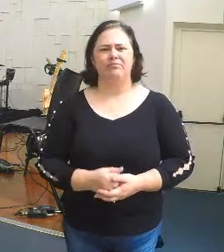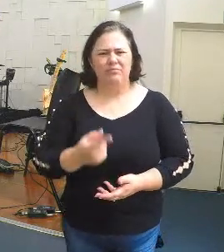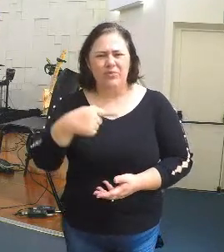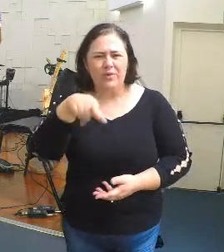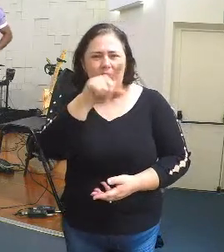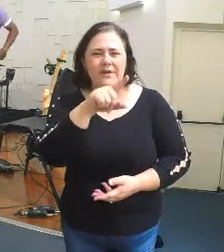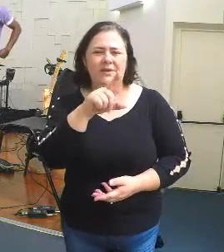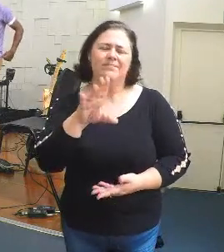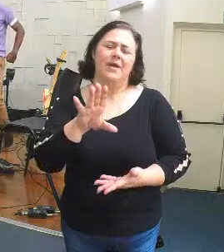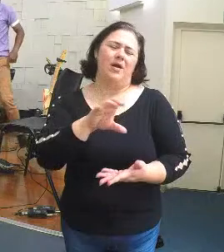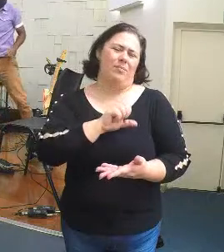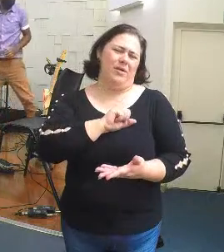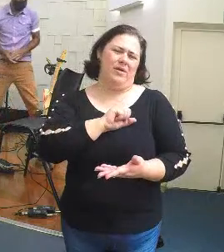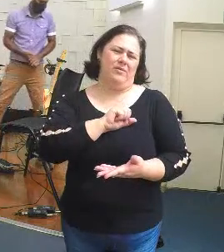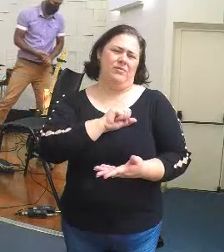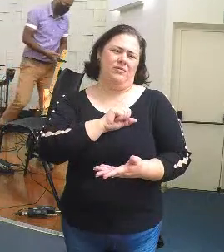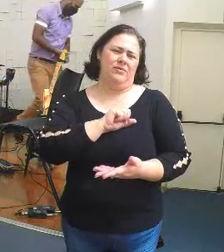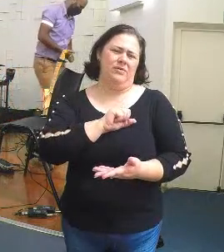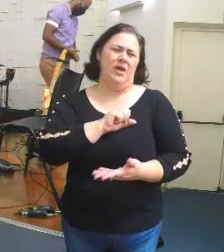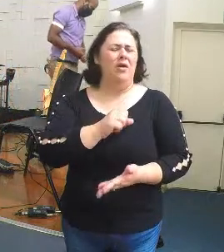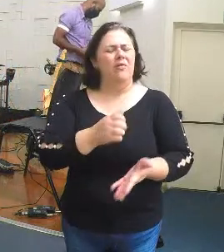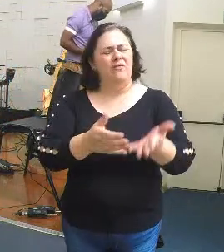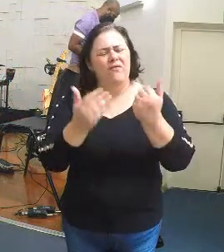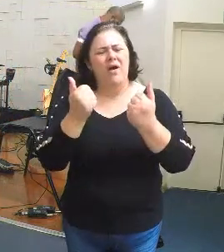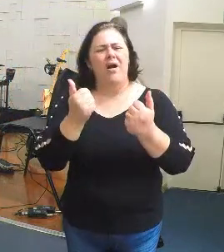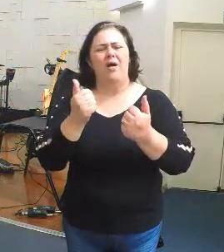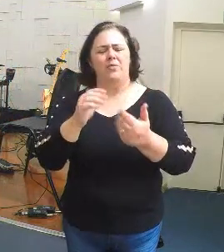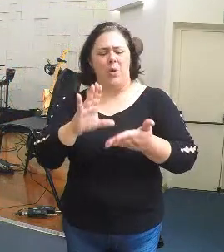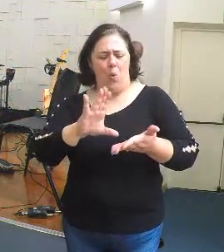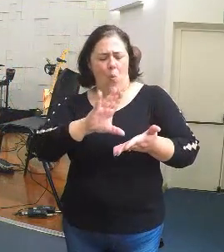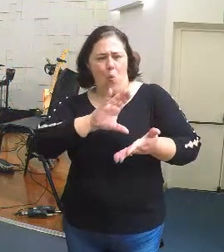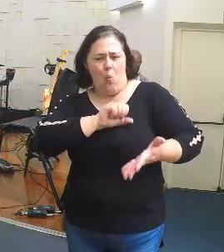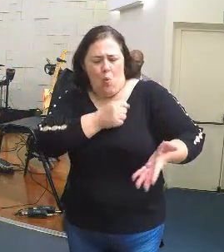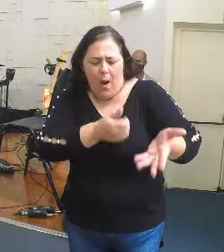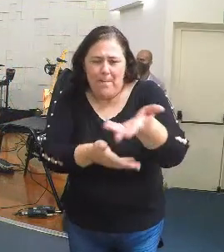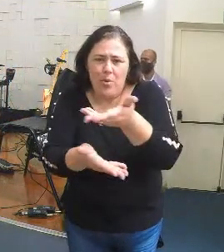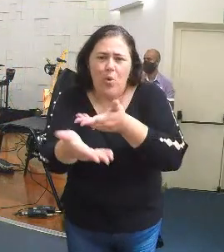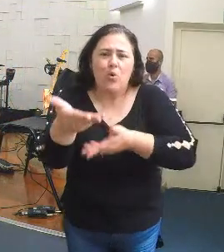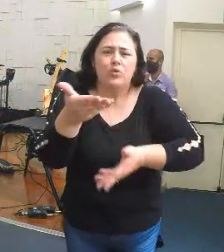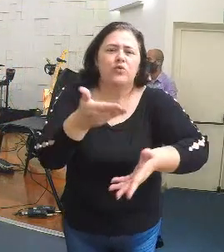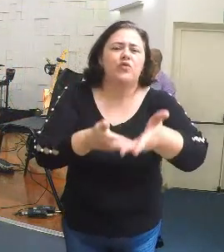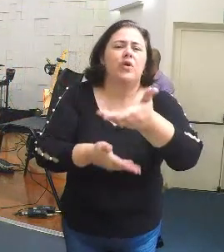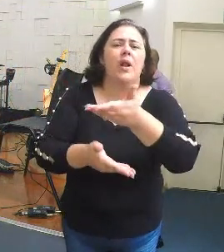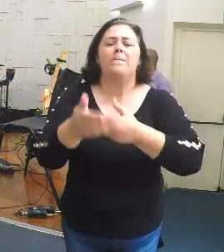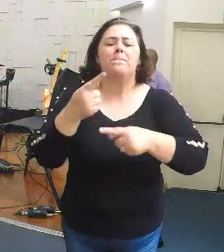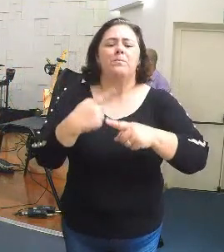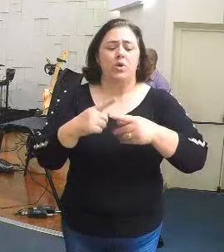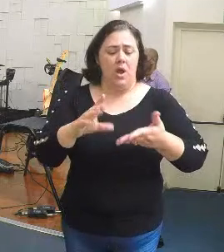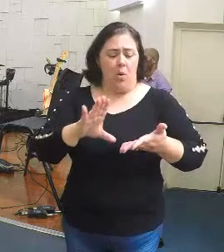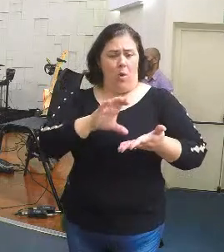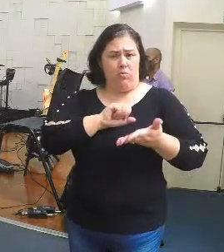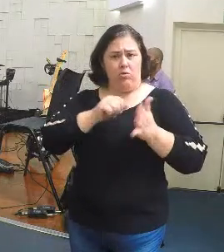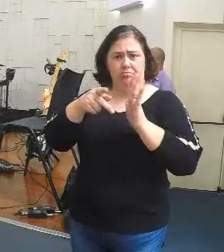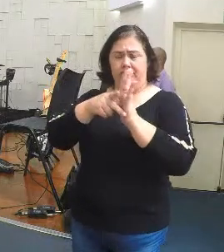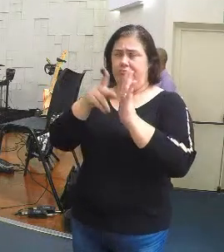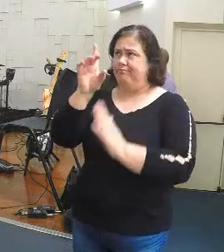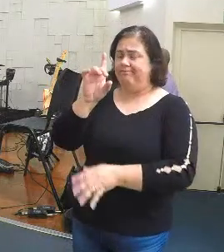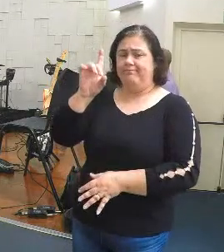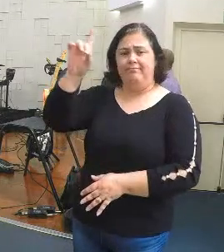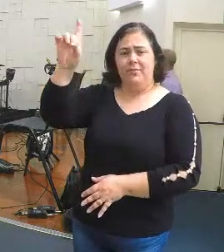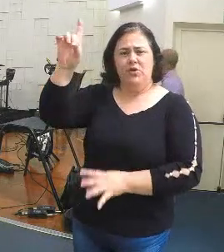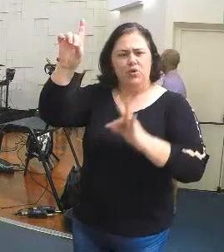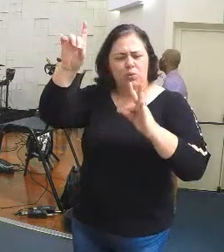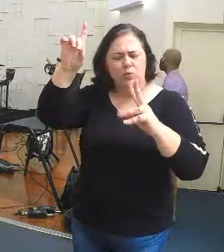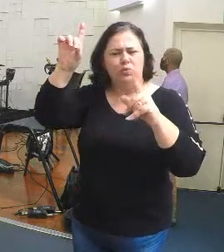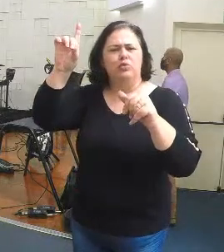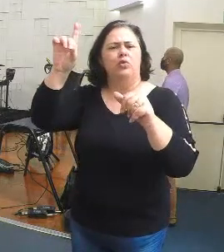Amados, amemo-nos uns aos outros, porque o amor procede de Deus, e todo aquele que ama